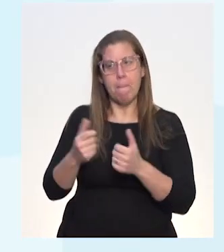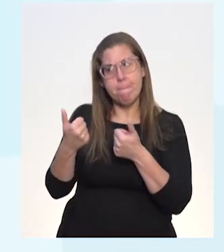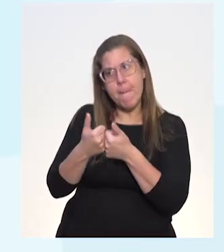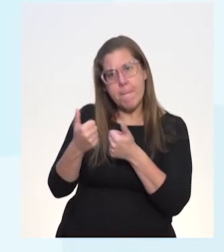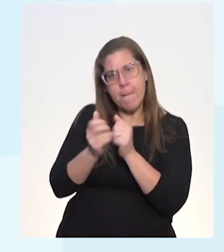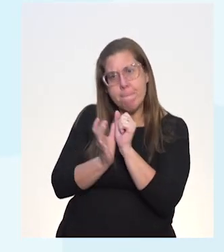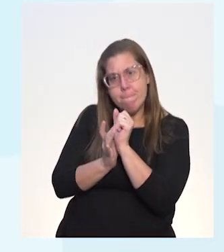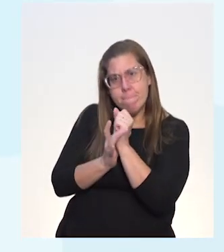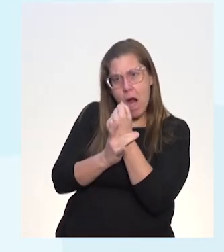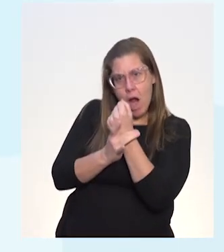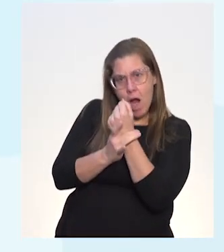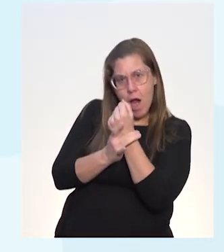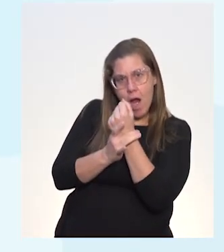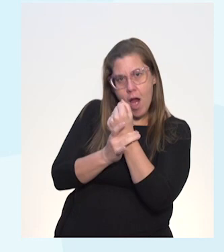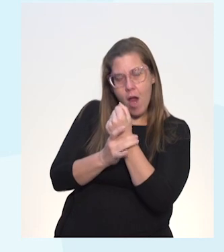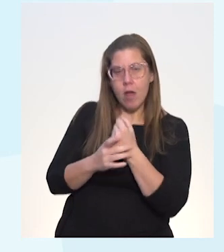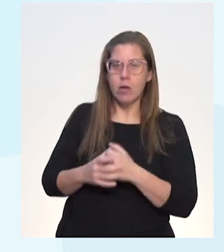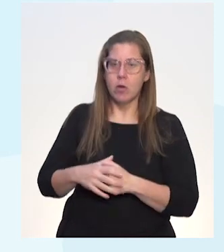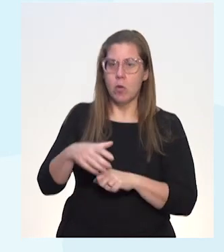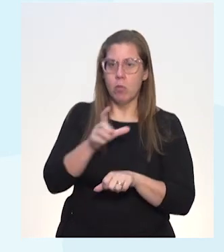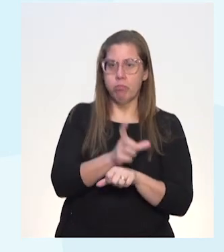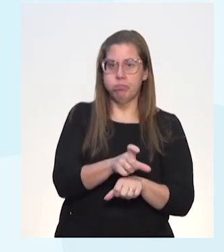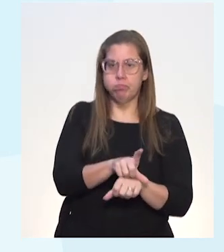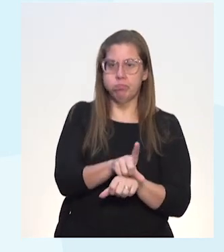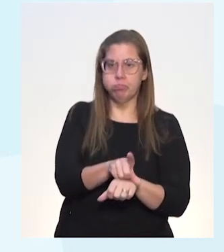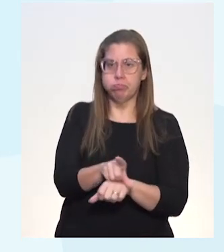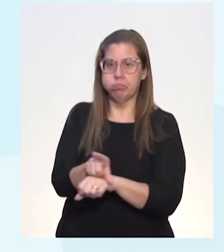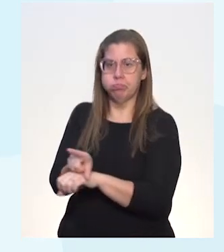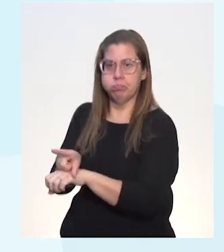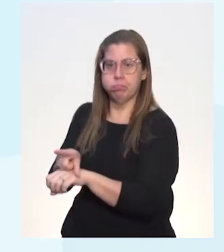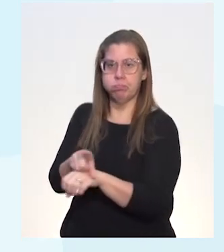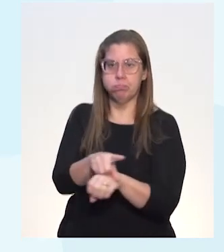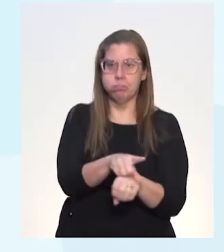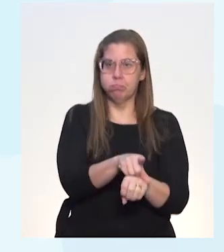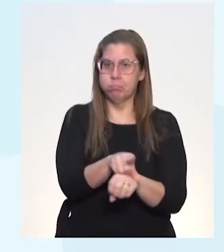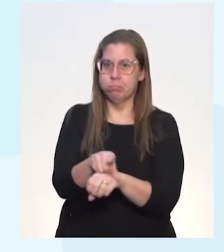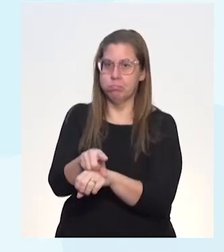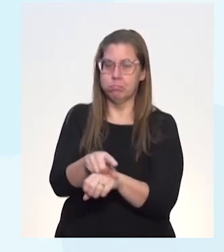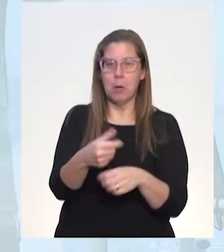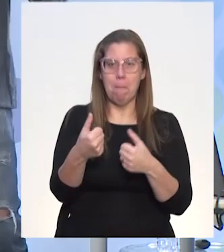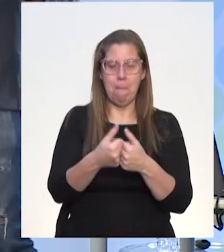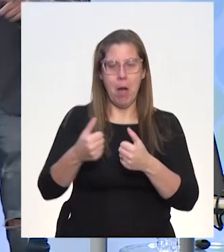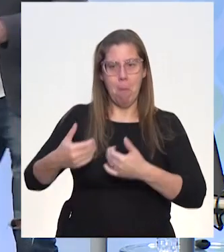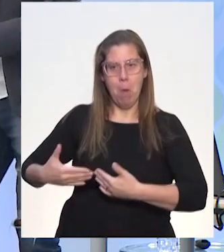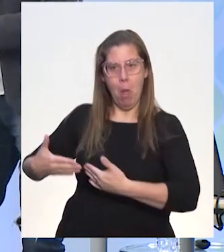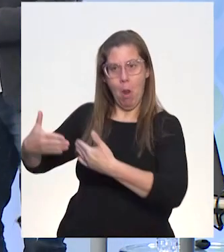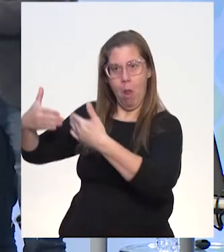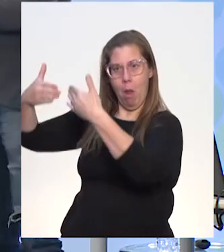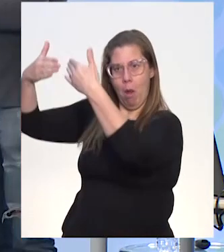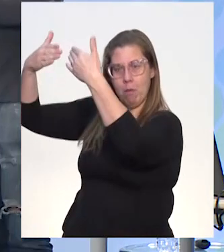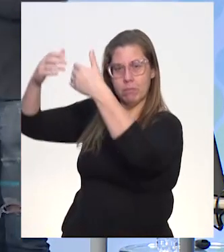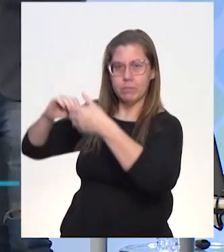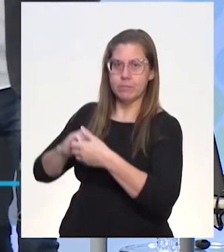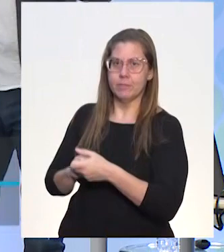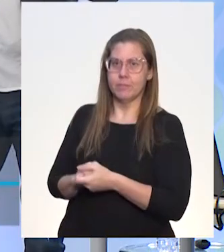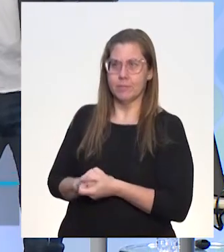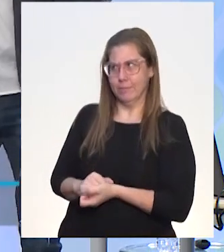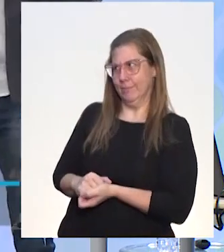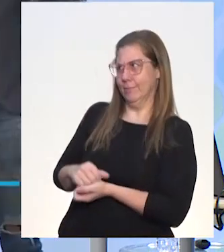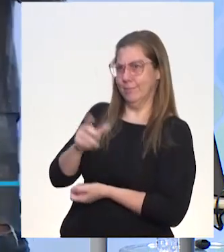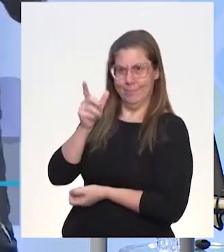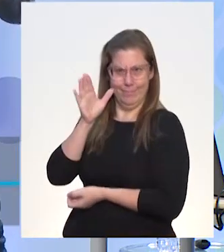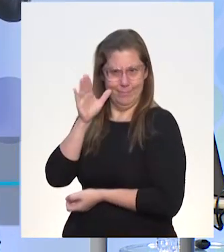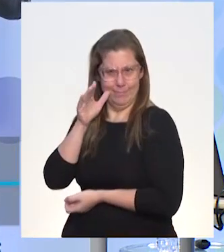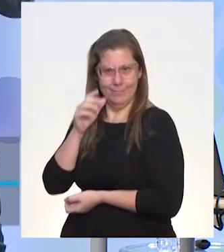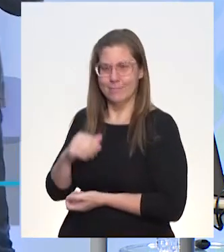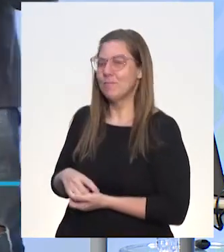aproximação segura de canhões junto às muralhas. Então, olha que curioso. Eu vou até dar um